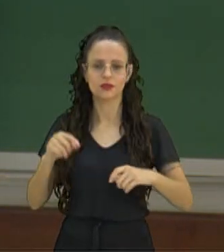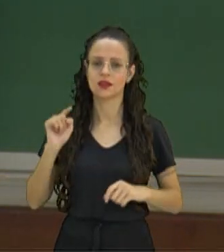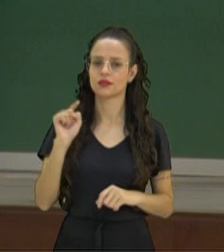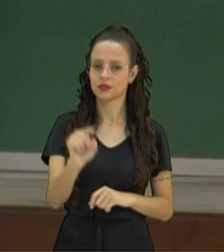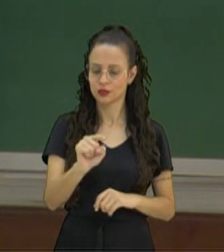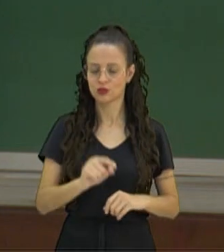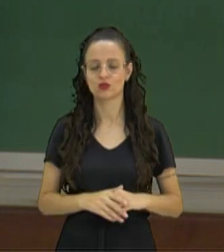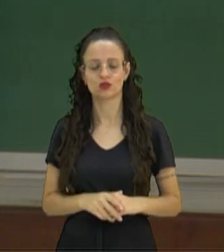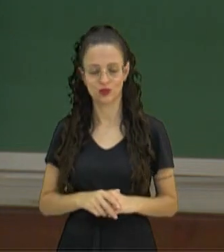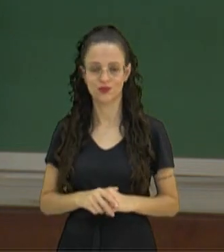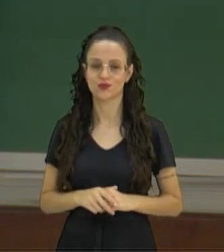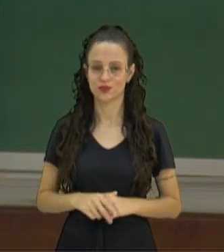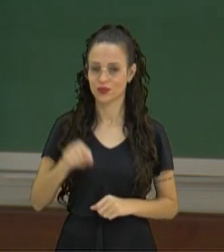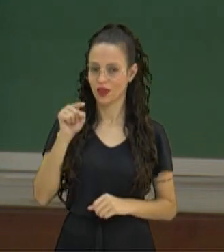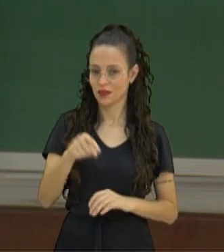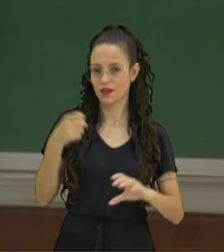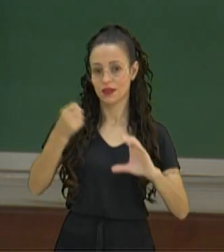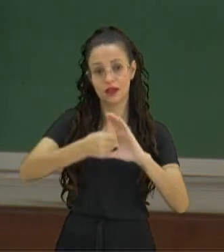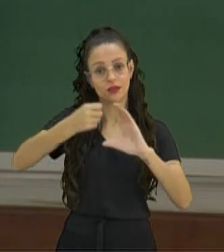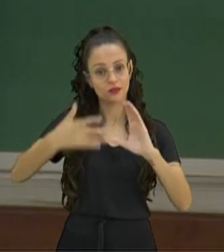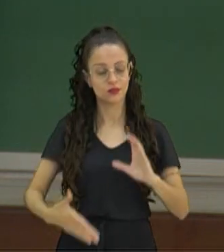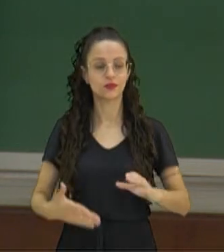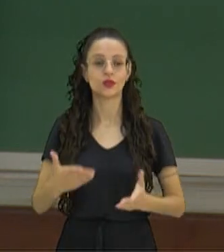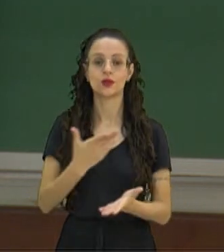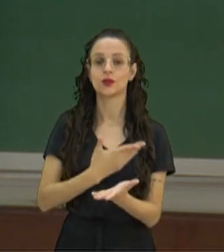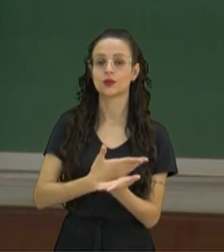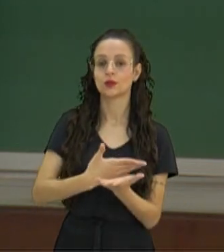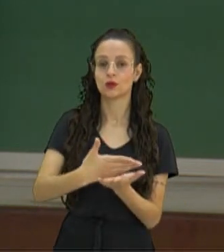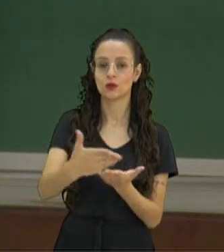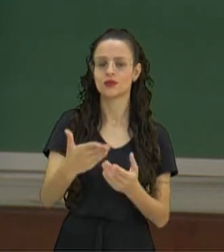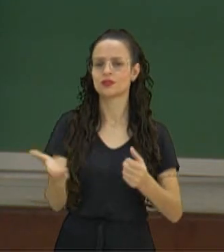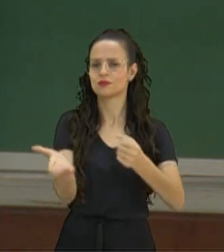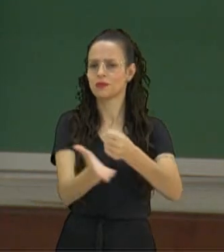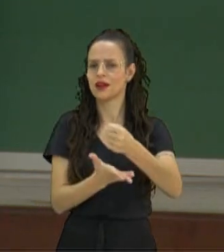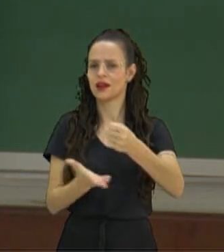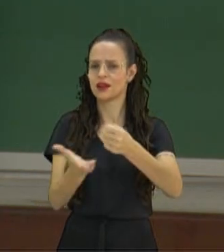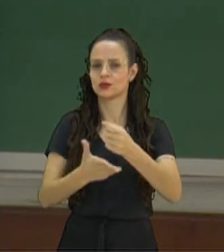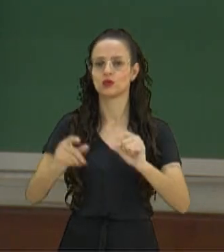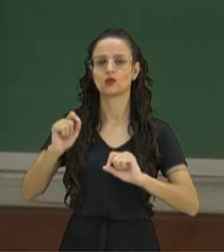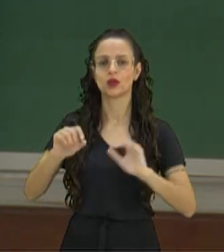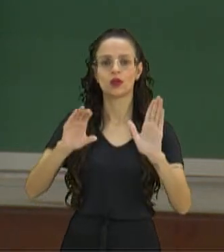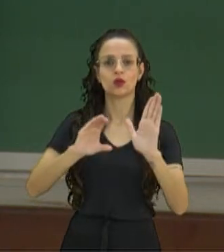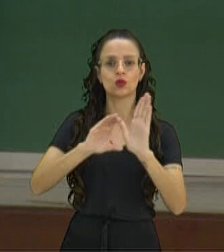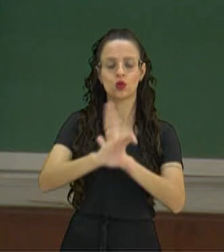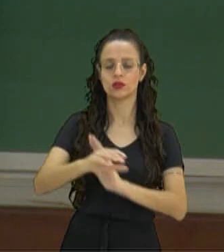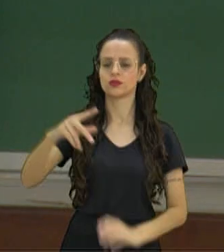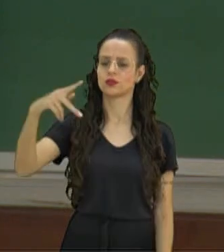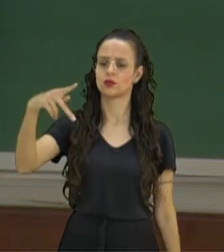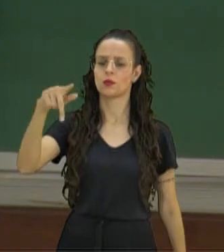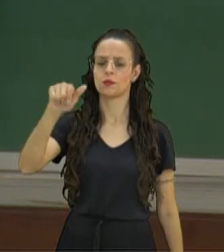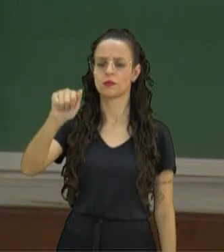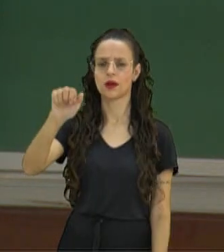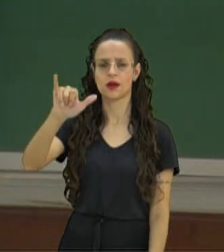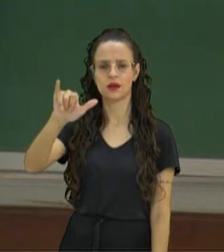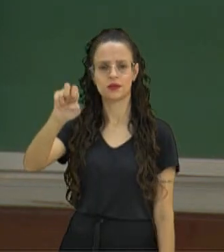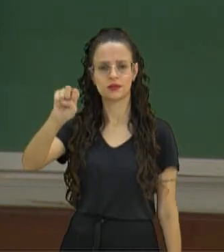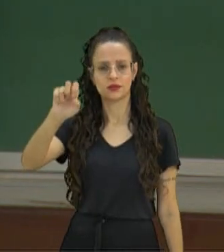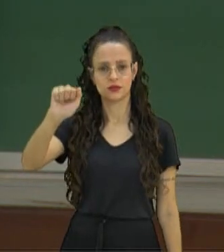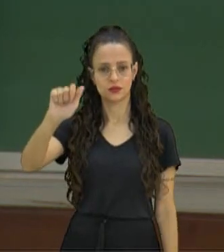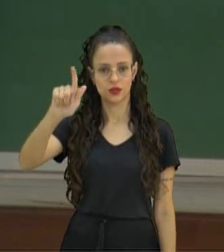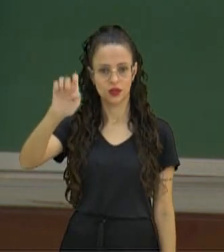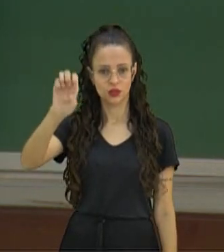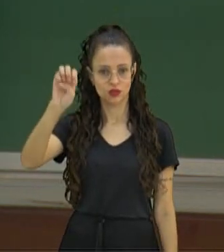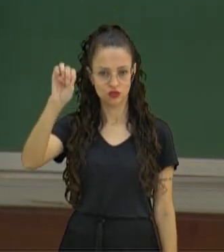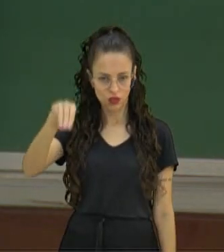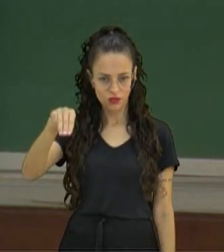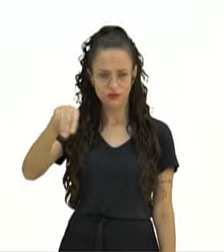juntos ali nessas características. Começando pelo básico lá, conceito de paisagem. O que é paisagem? Vocês